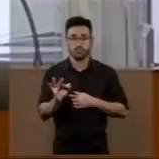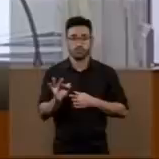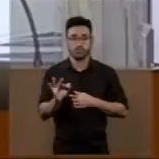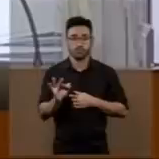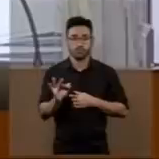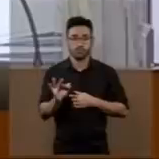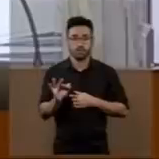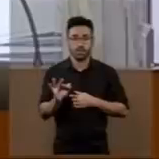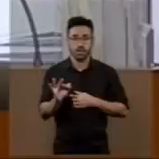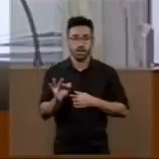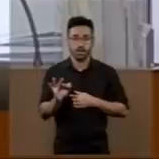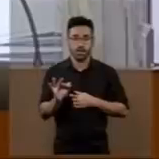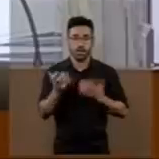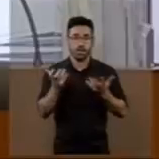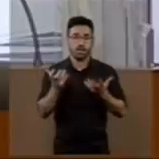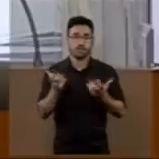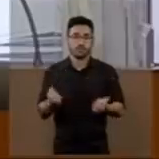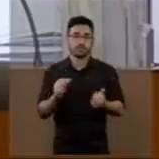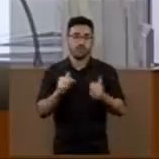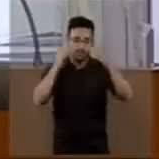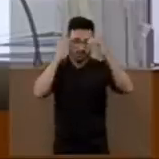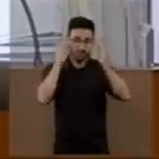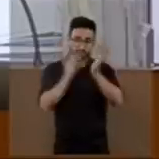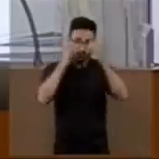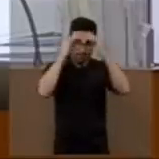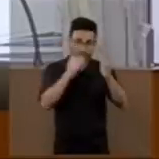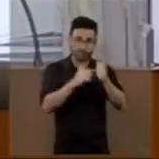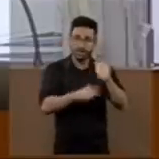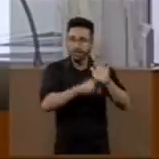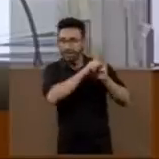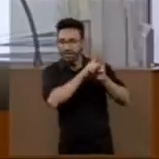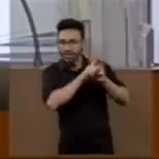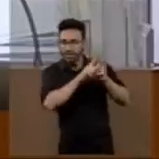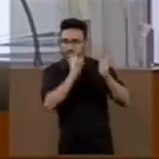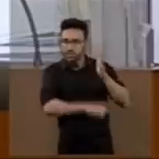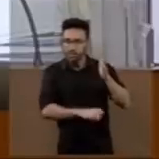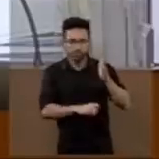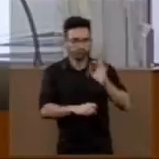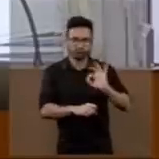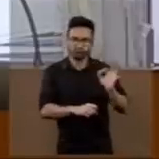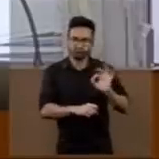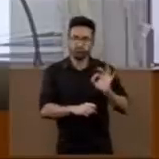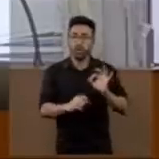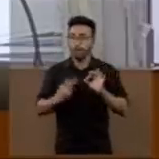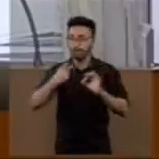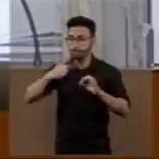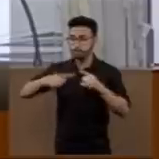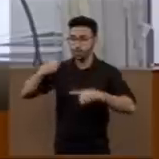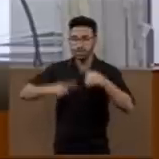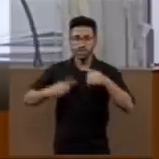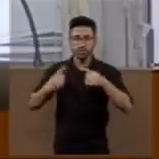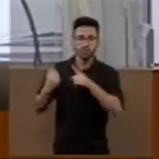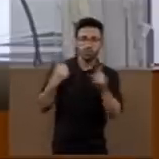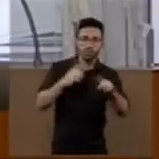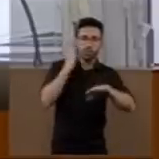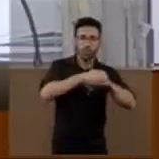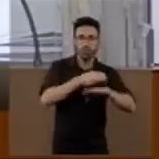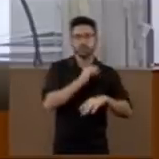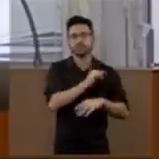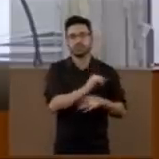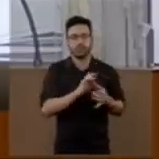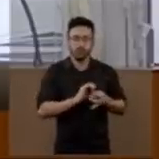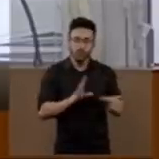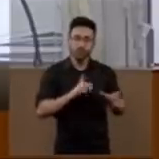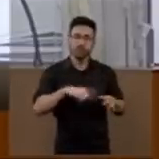escusa ao deliberado e temerário desrespeito à legislação tributária. Não há que se falar em sanção política se as restrições à prática de